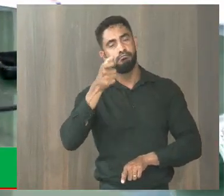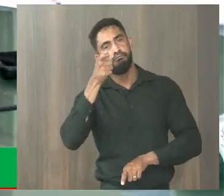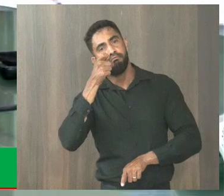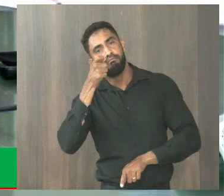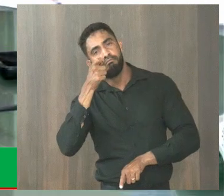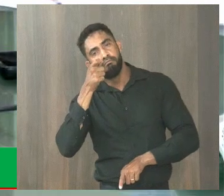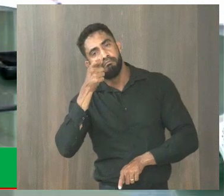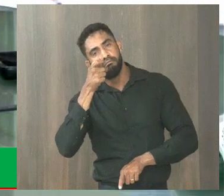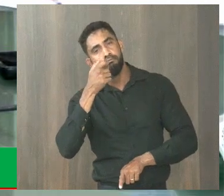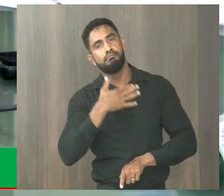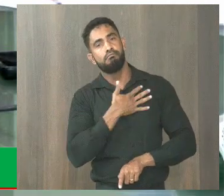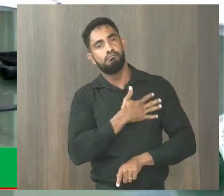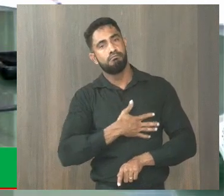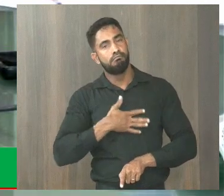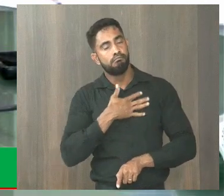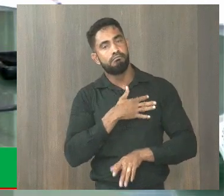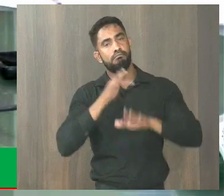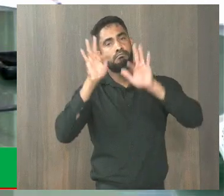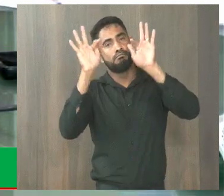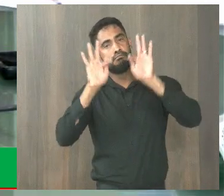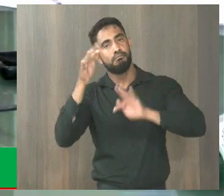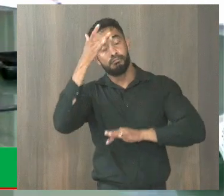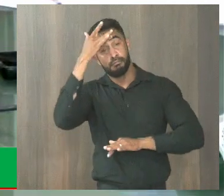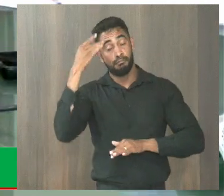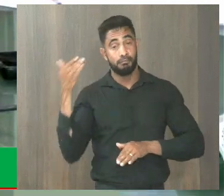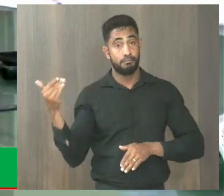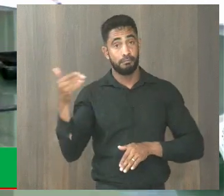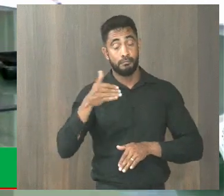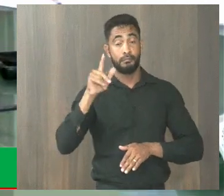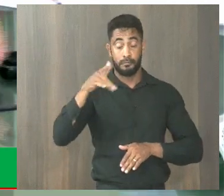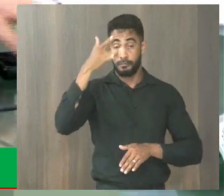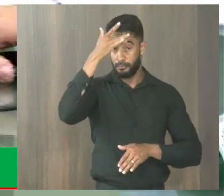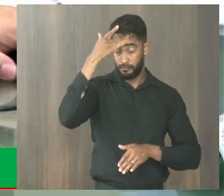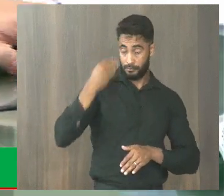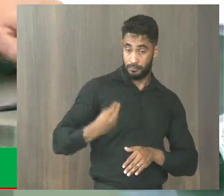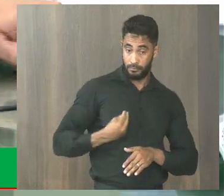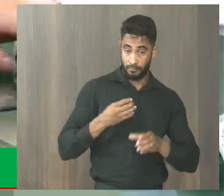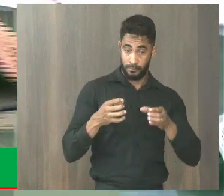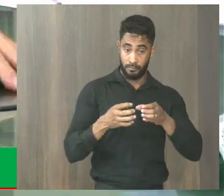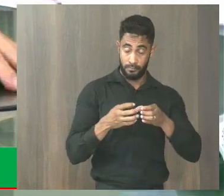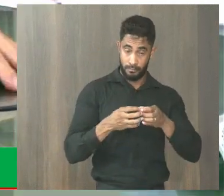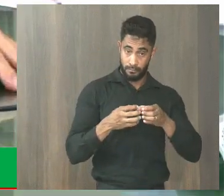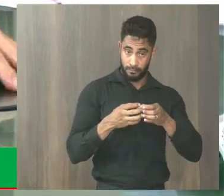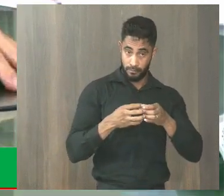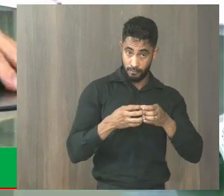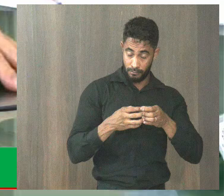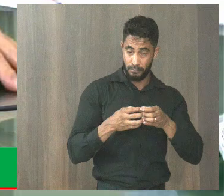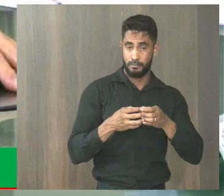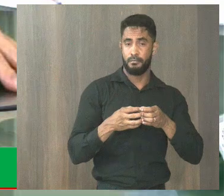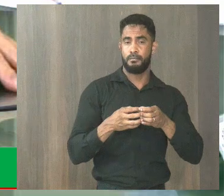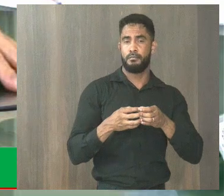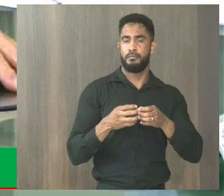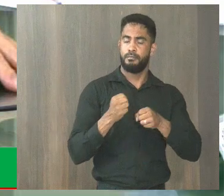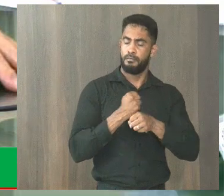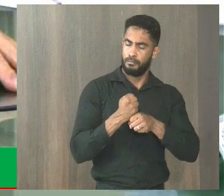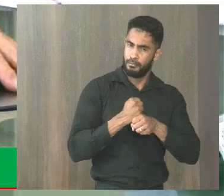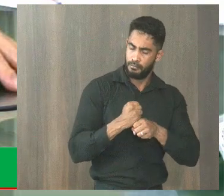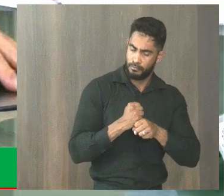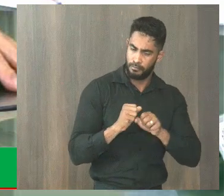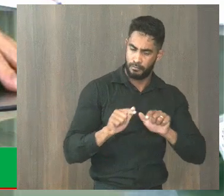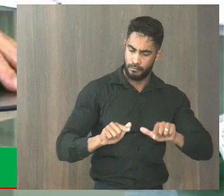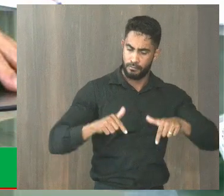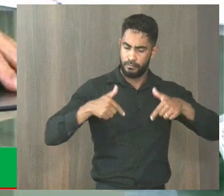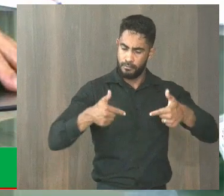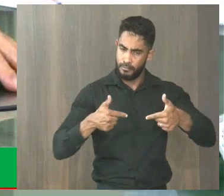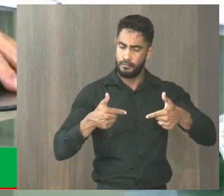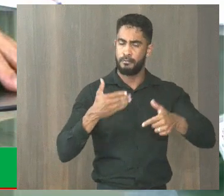das nossas reuniões. Né? Eles são moradores lá da comunidade Zé Faustino. E há anos vem lutando, né, por